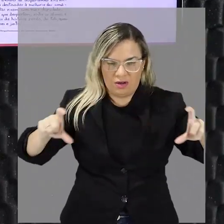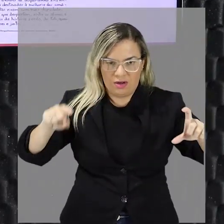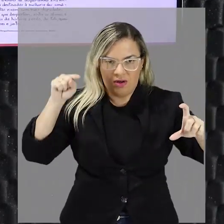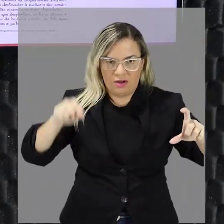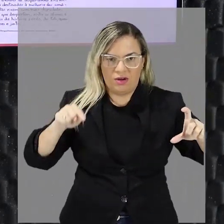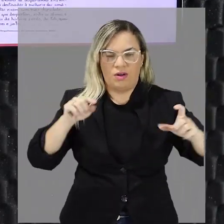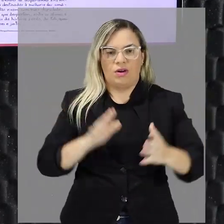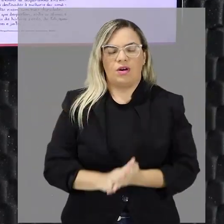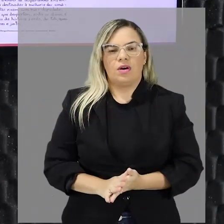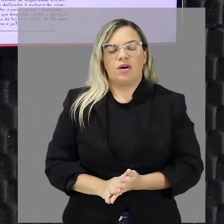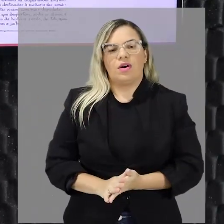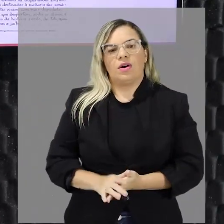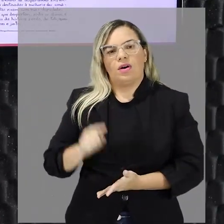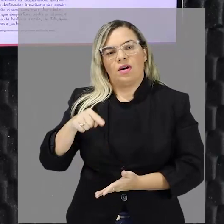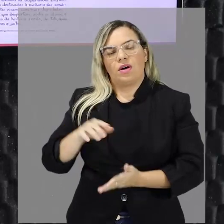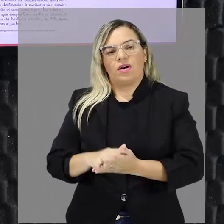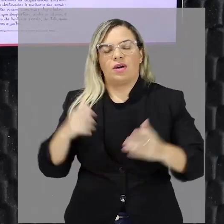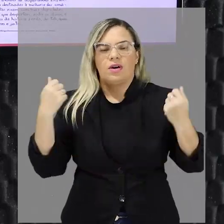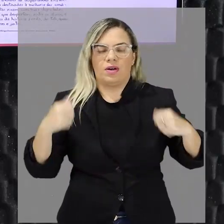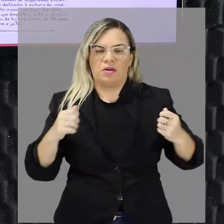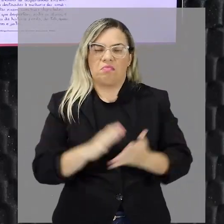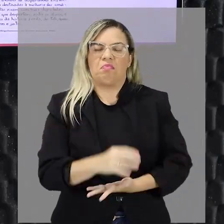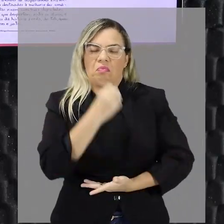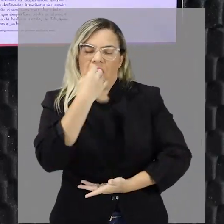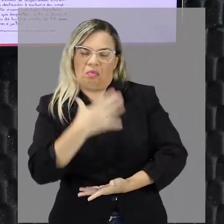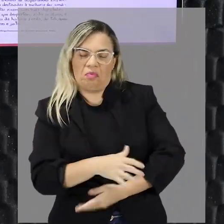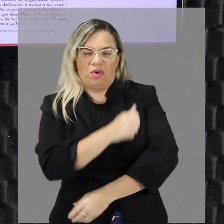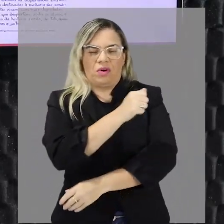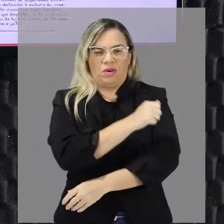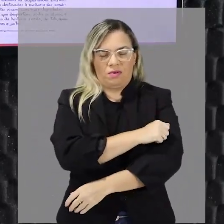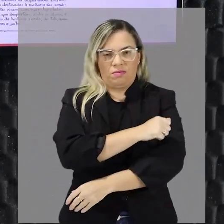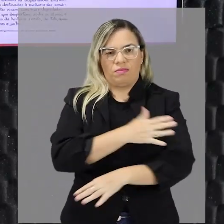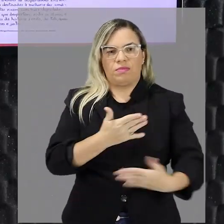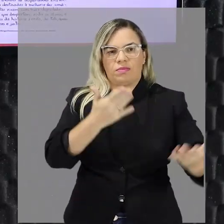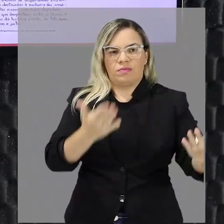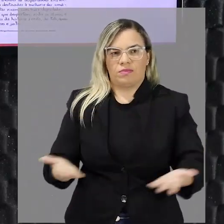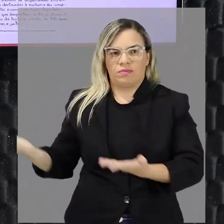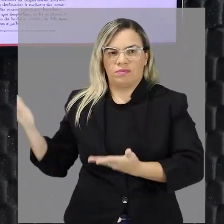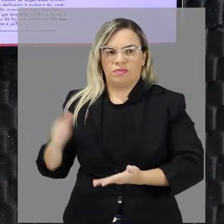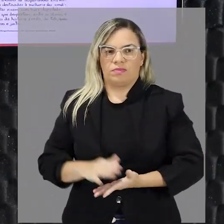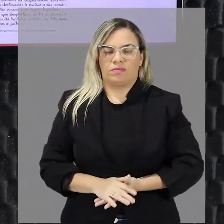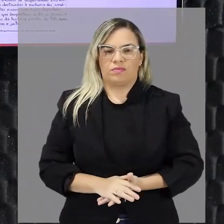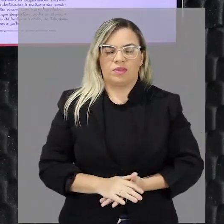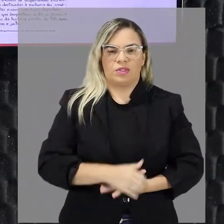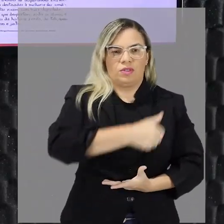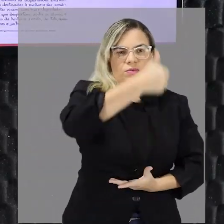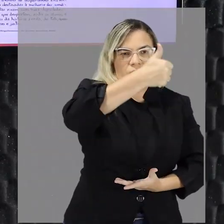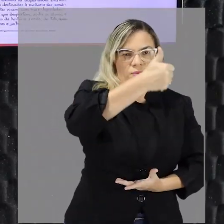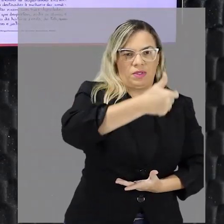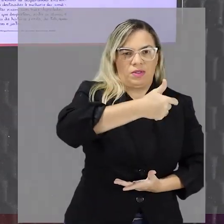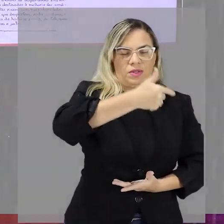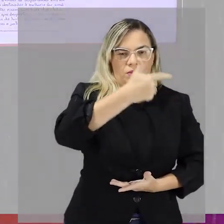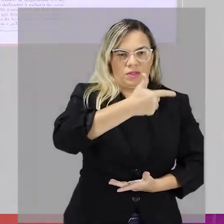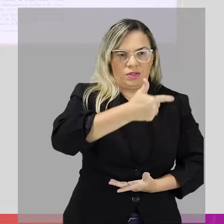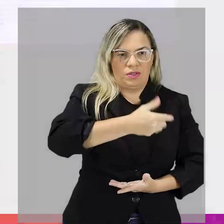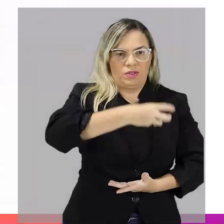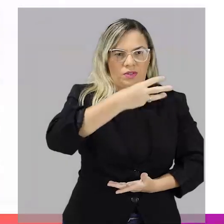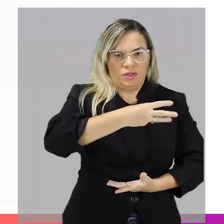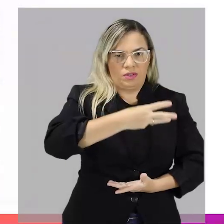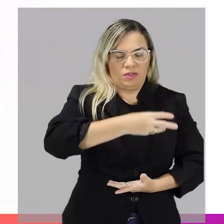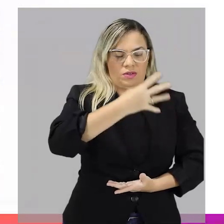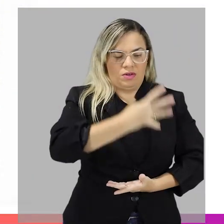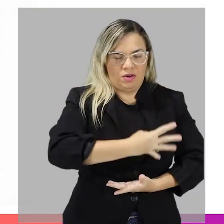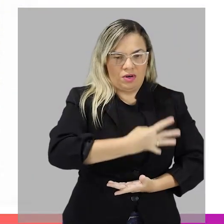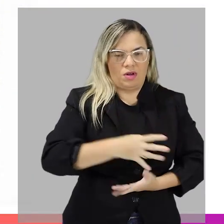os parágrafos, e isso o Guilherme faz muito bem. Observem que ele coloca, ó, aqui o primeiro, o segundo, o terceiro e